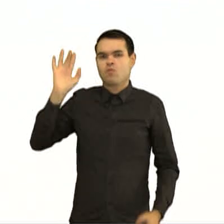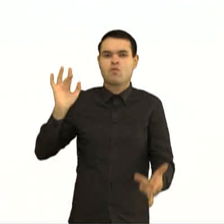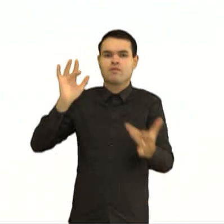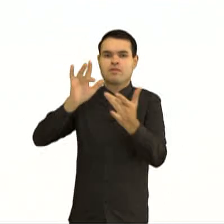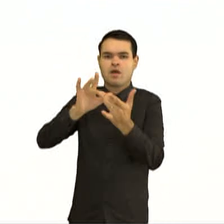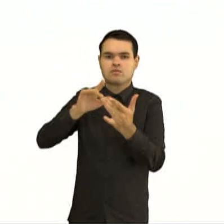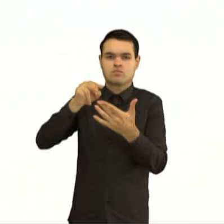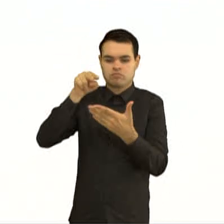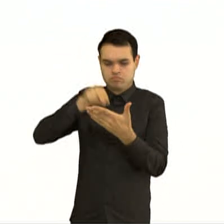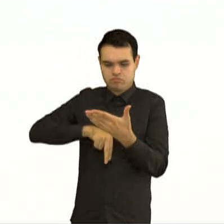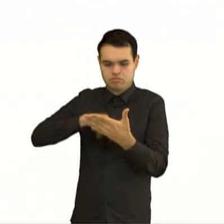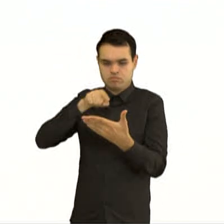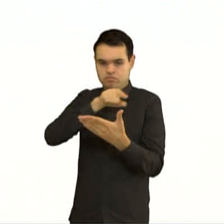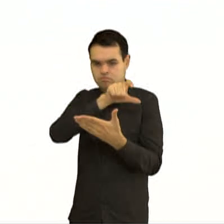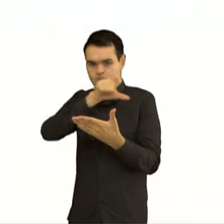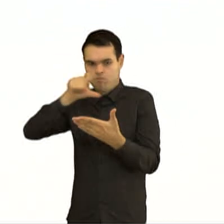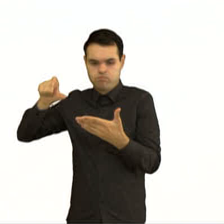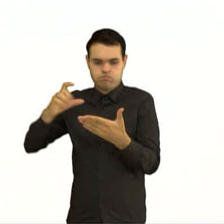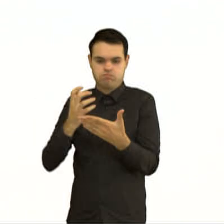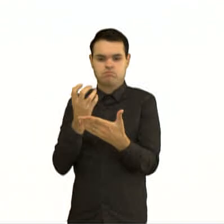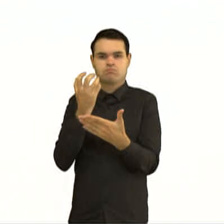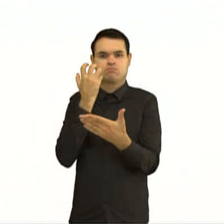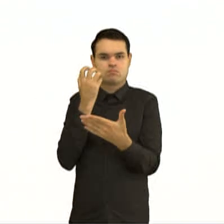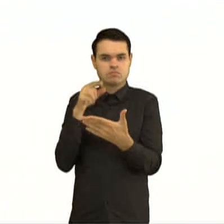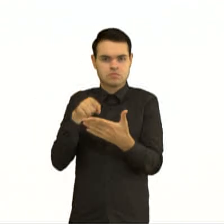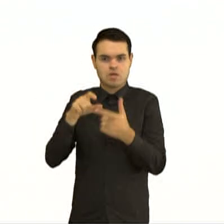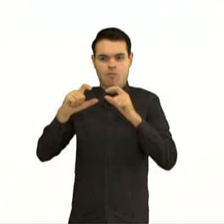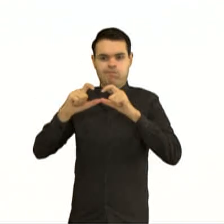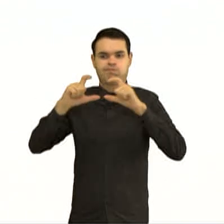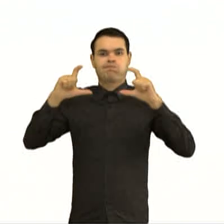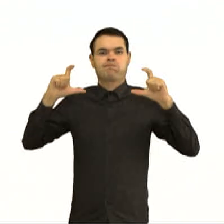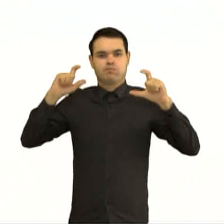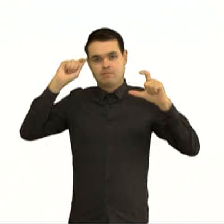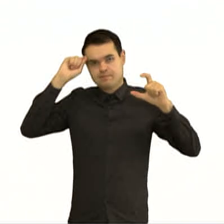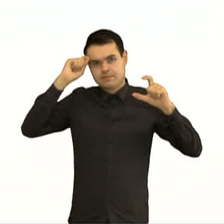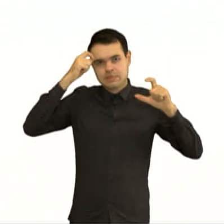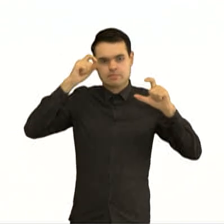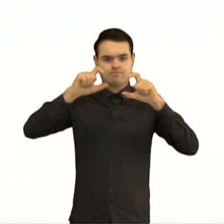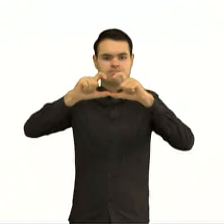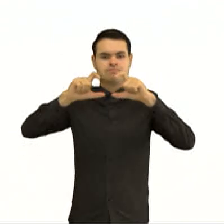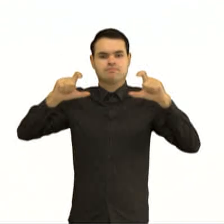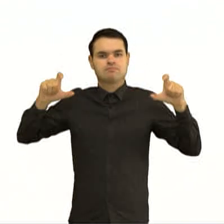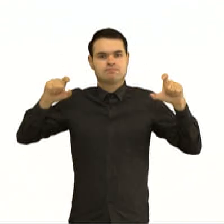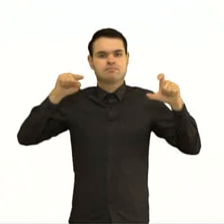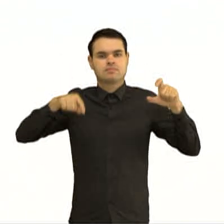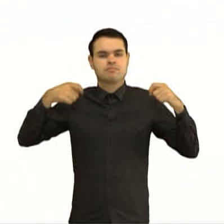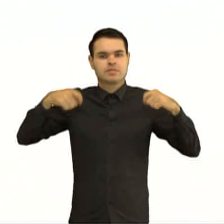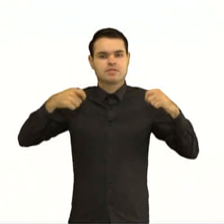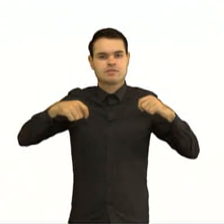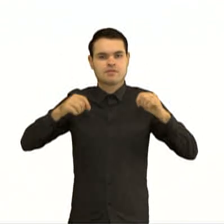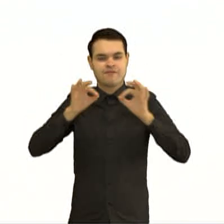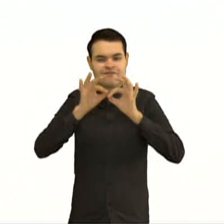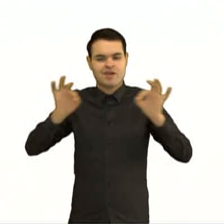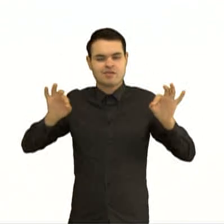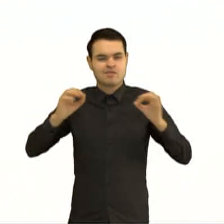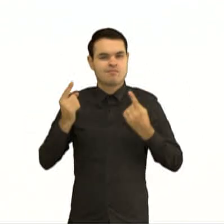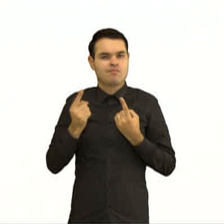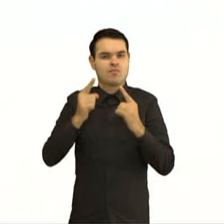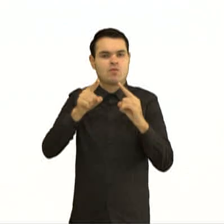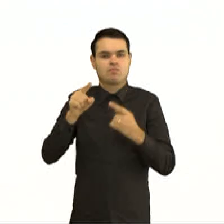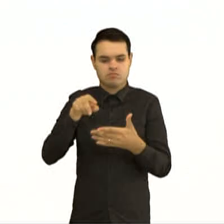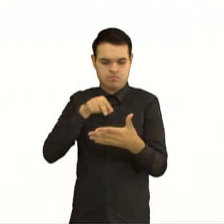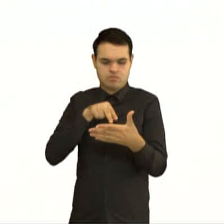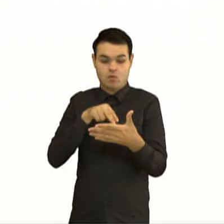é através do título. Então, geralmente o título, além de ter letras maiores, ele tem que ser ali com frases chamativas para que o